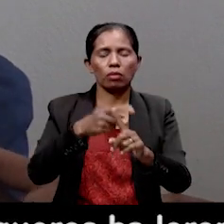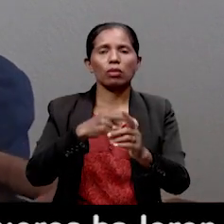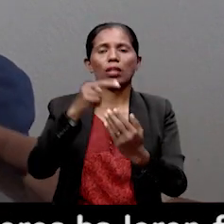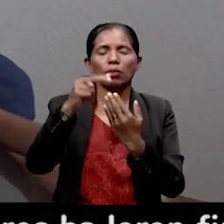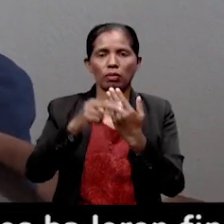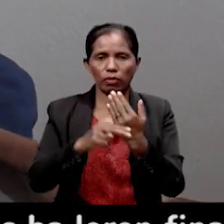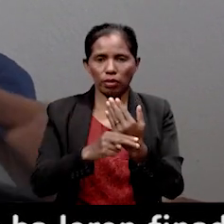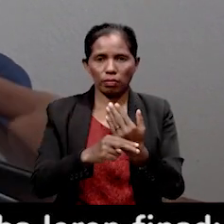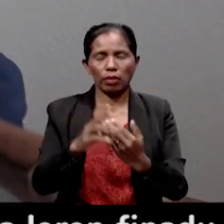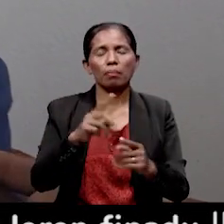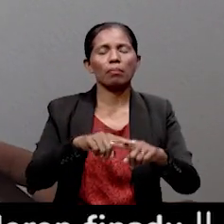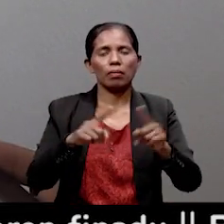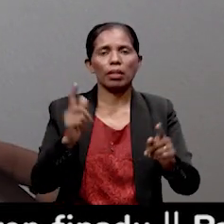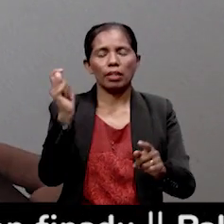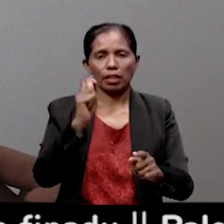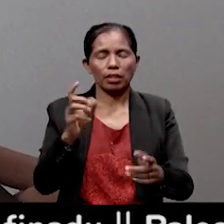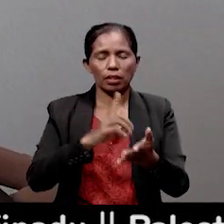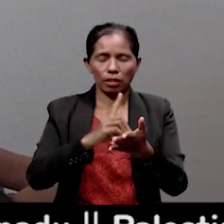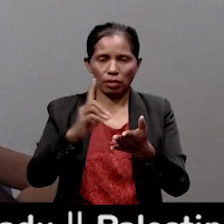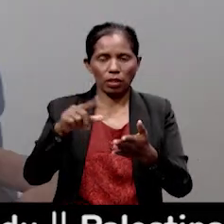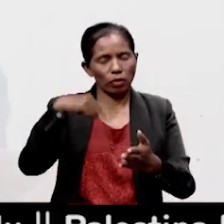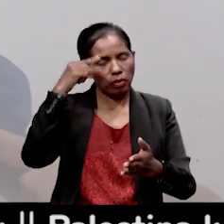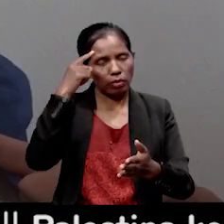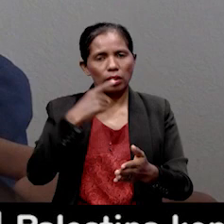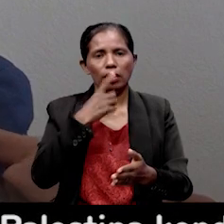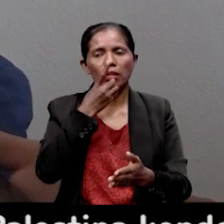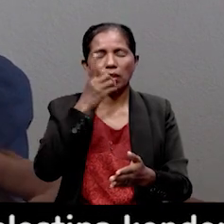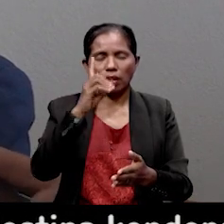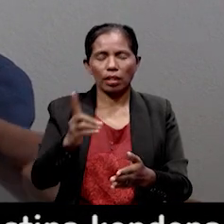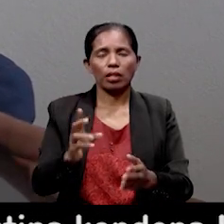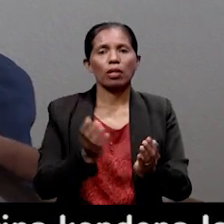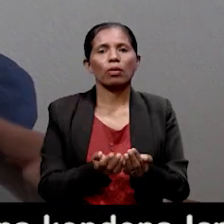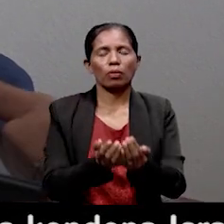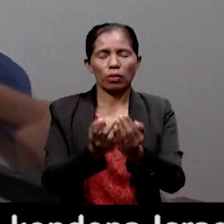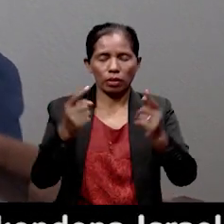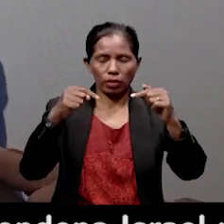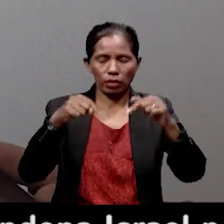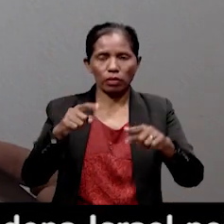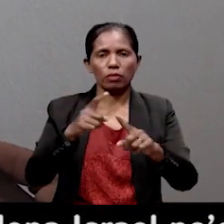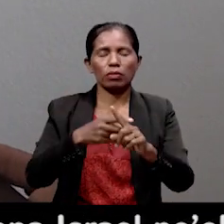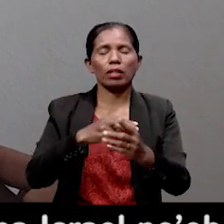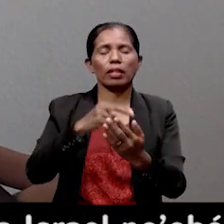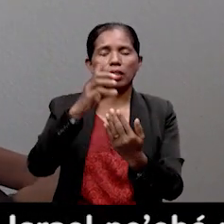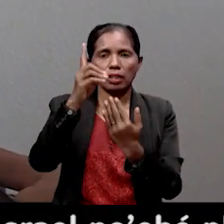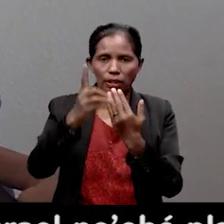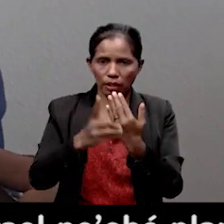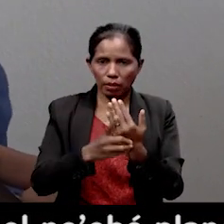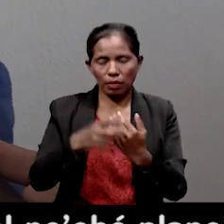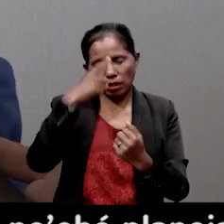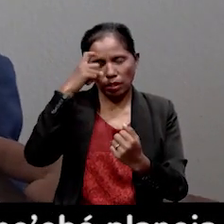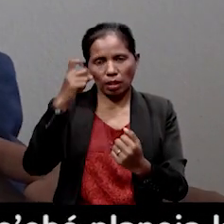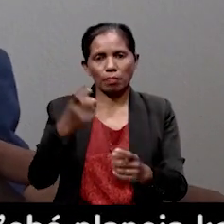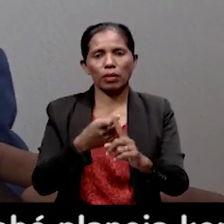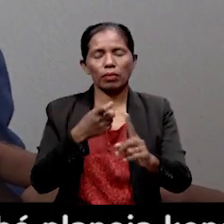nian Mas bem, ia terça semana, né, governante né, declara ricas, ro refere se to, fale ia fulan dezembro, tamba impede